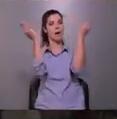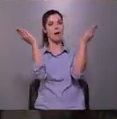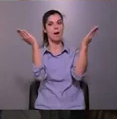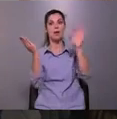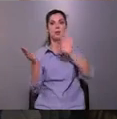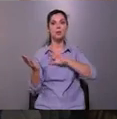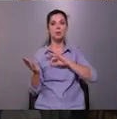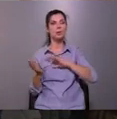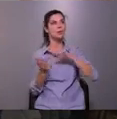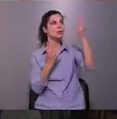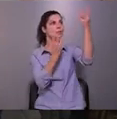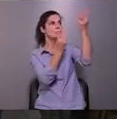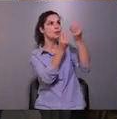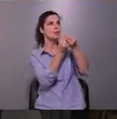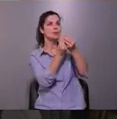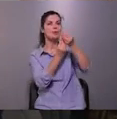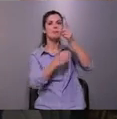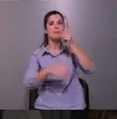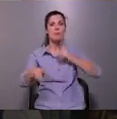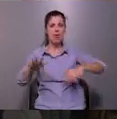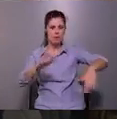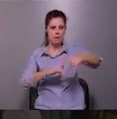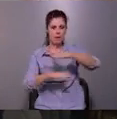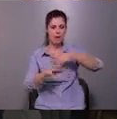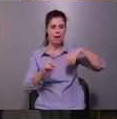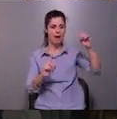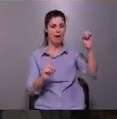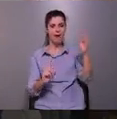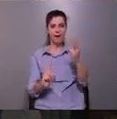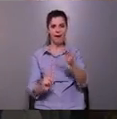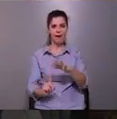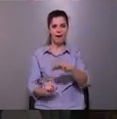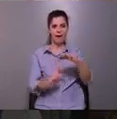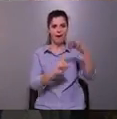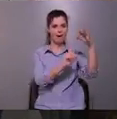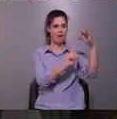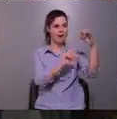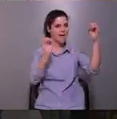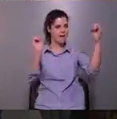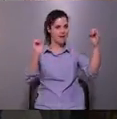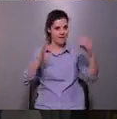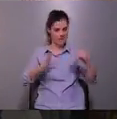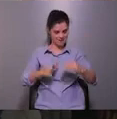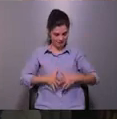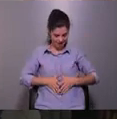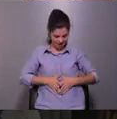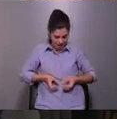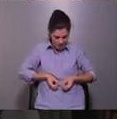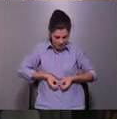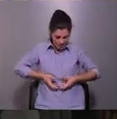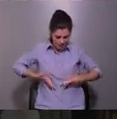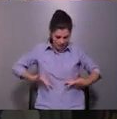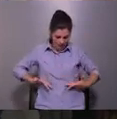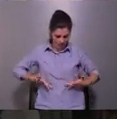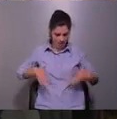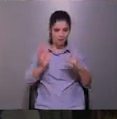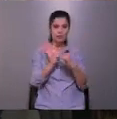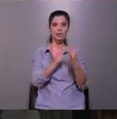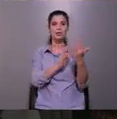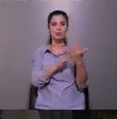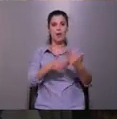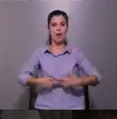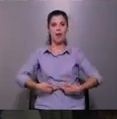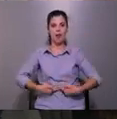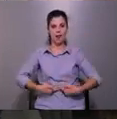Gnade, der Herr ist mit dir. Du bist gebenedeit unter den Frauen und gebenedeit ist